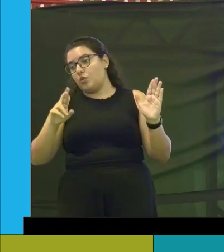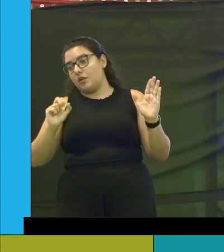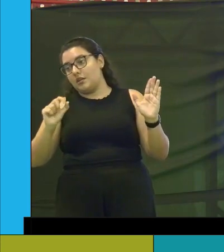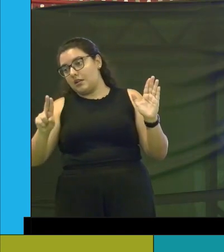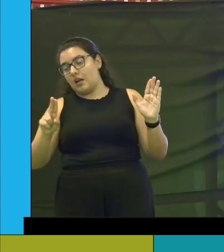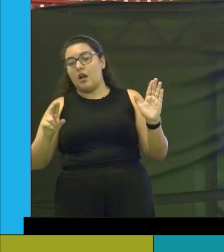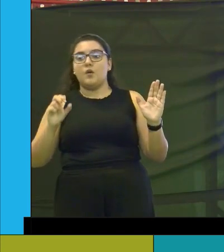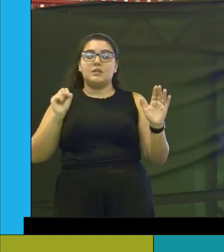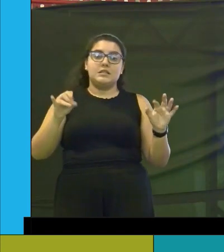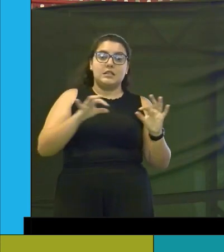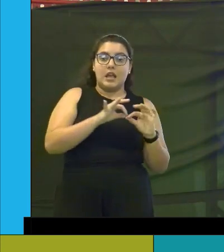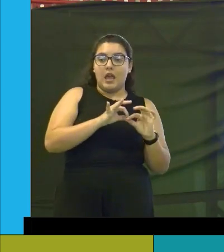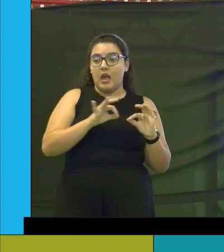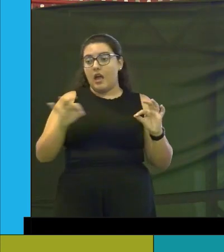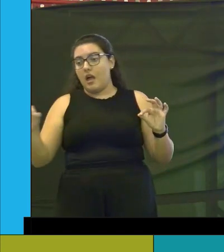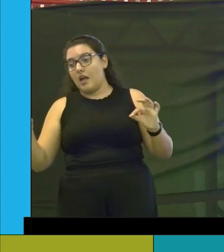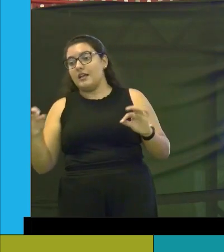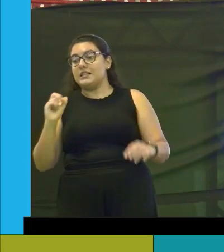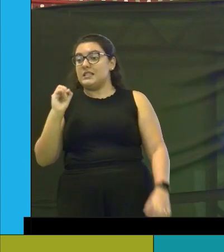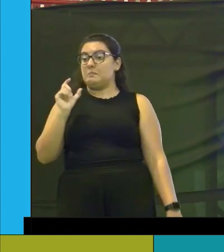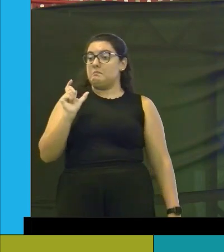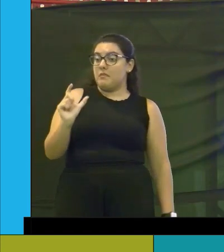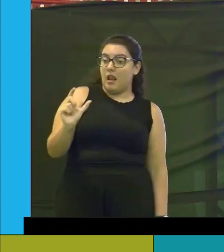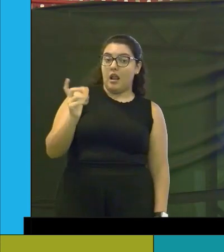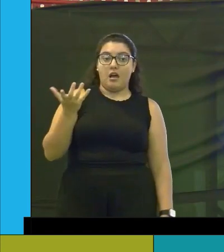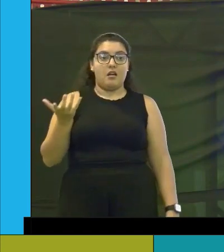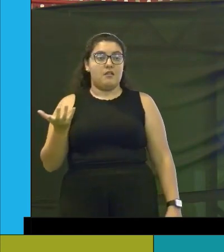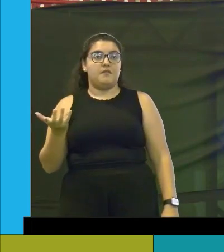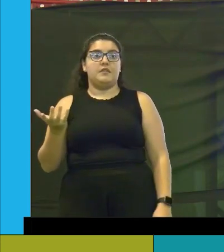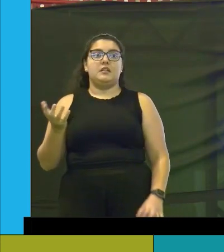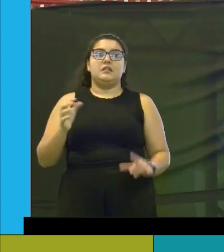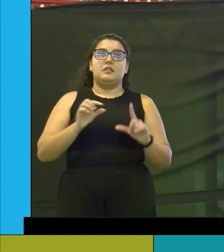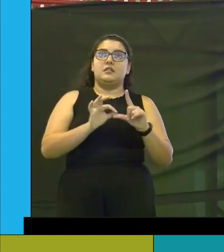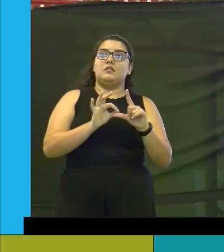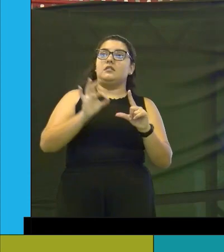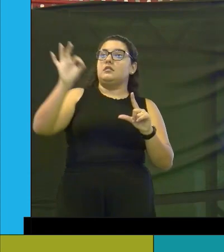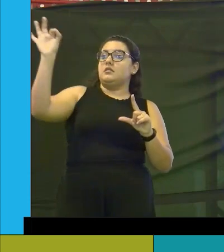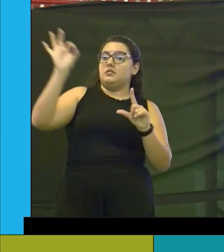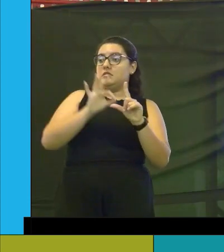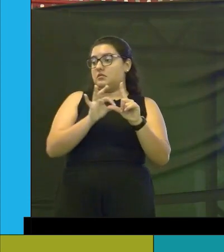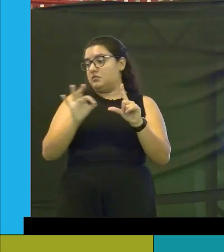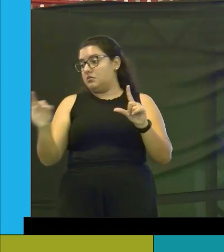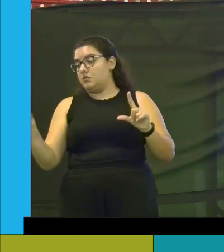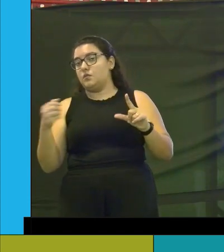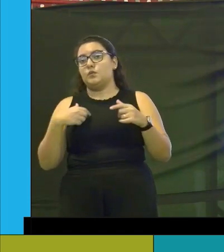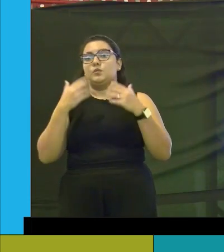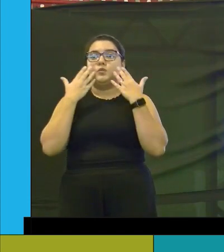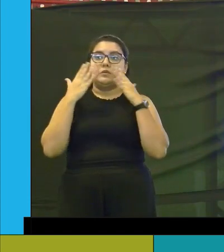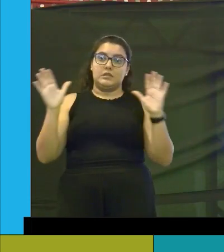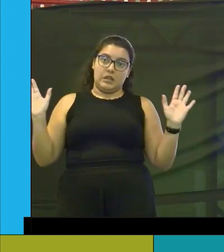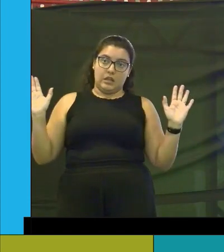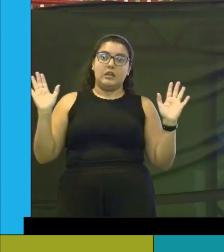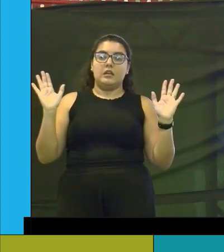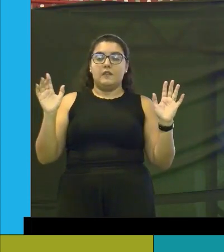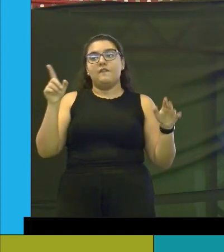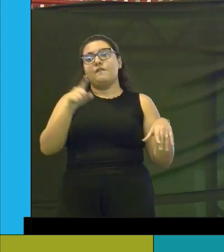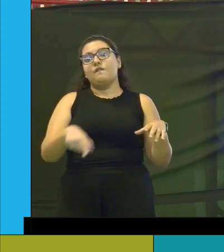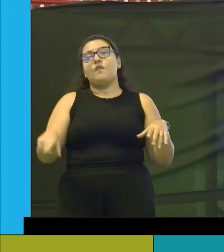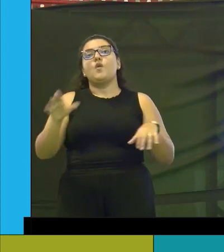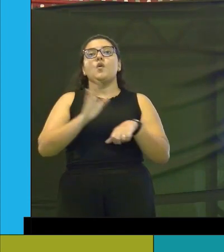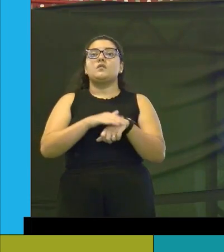se é uma reta, se é uma parábola, se a inclinação é para riba, se é para baixo. É por aí. Vocês têm que